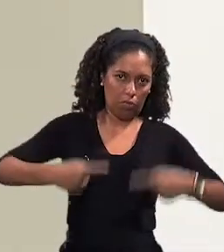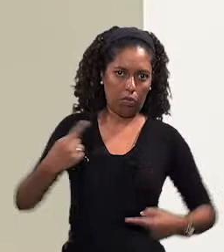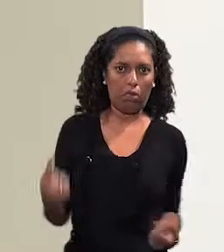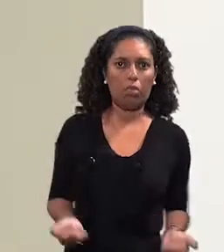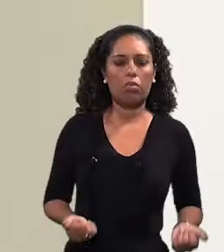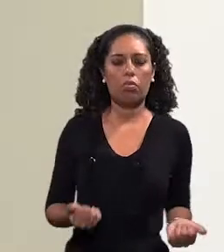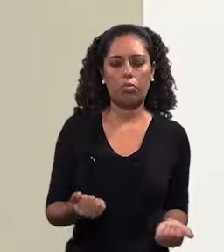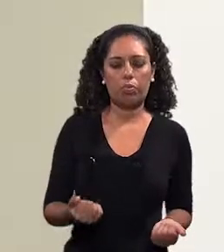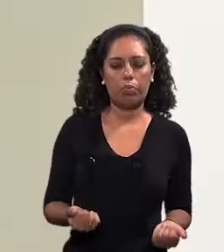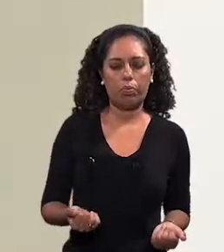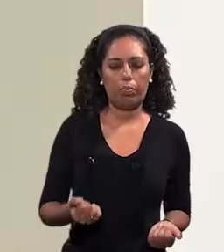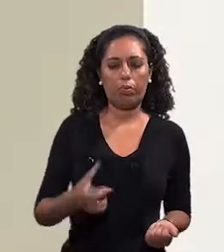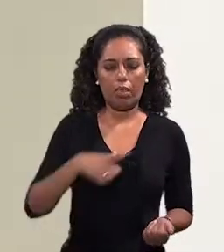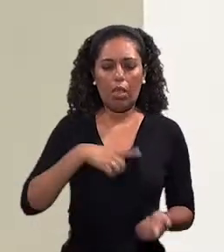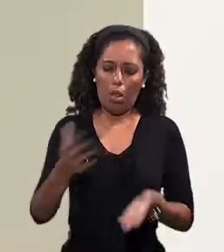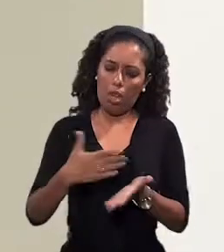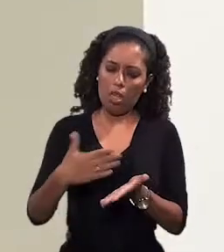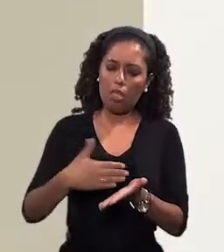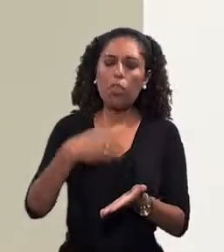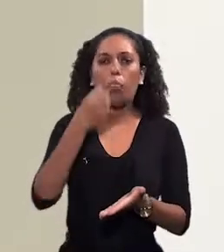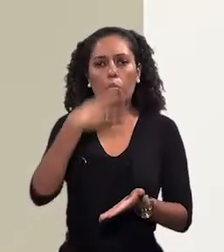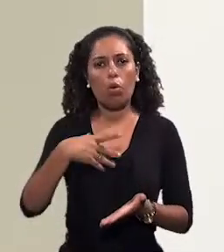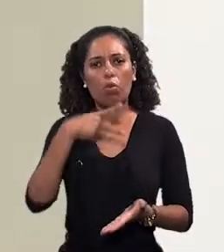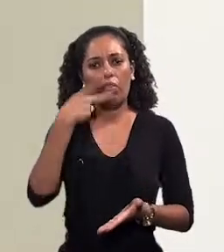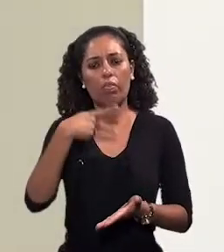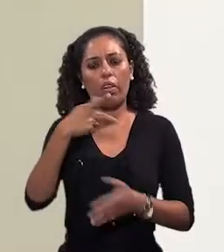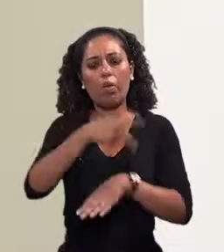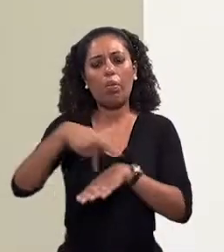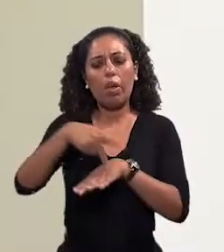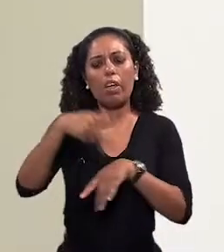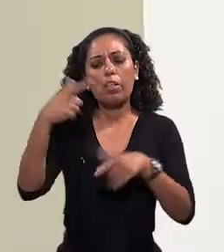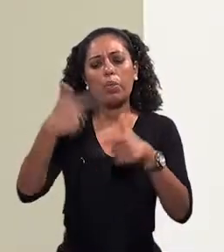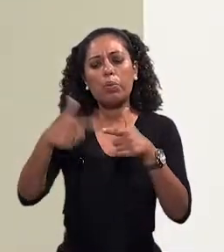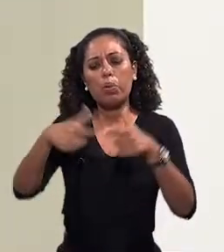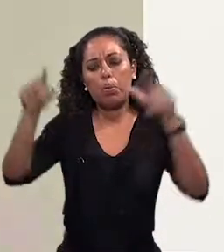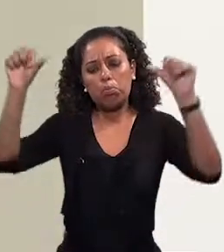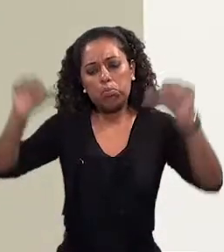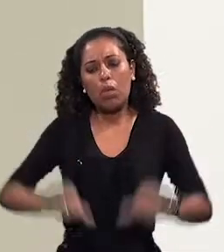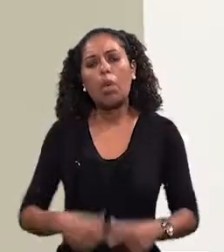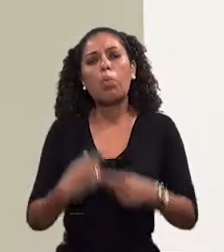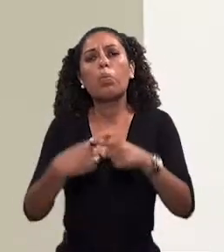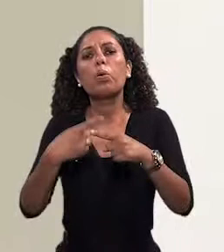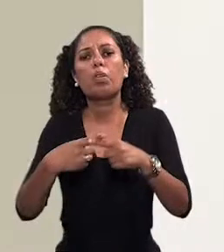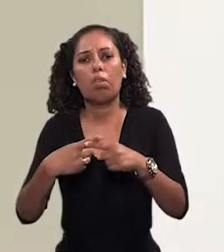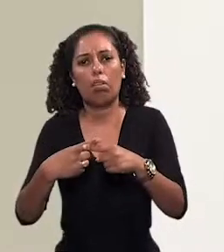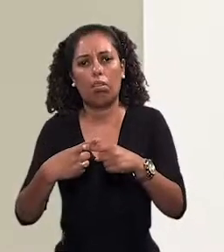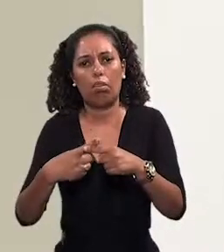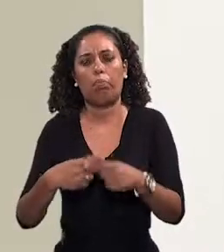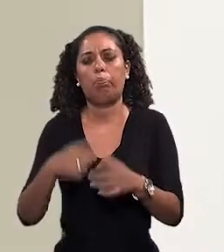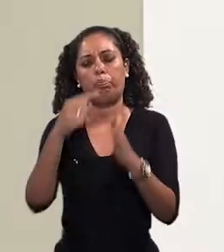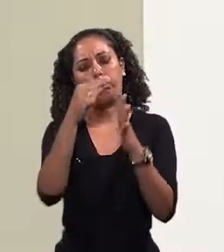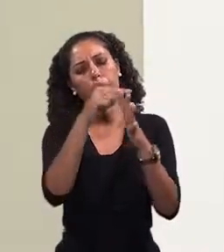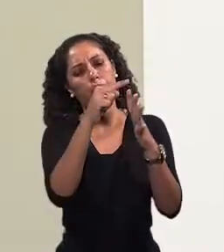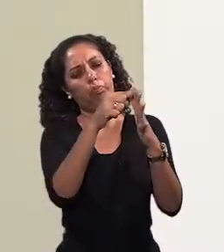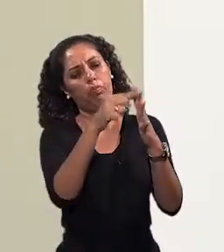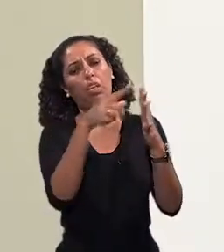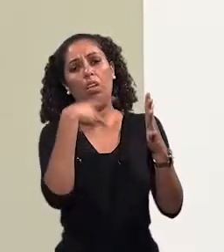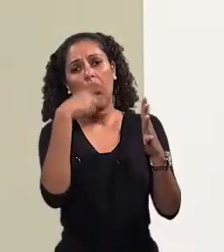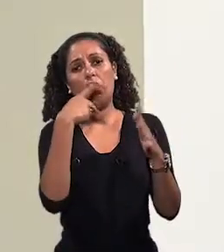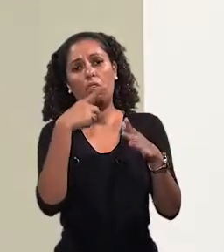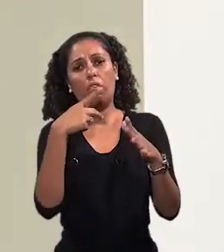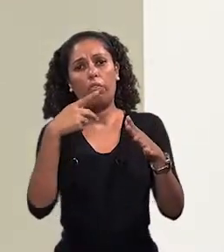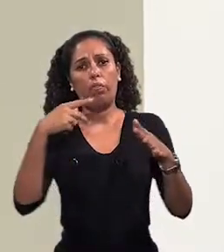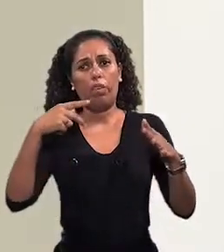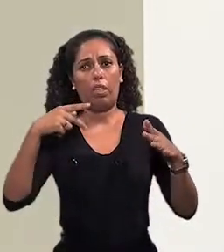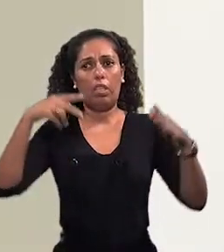bom chamado Por que as Nações Fracassam, que analisa essas três correntes. Dão justificativas culturais, justificativas de tempo, ou seja,